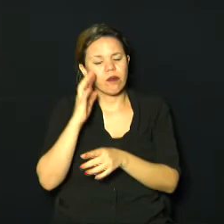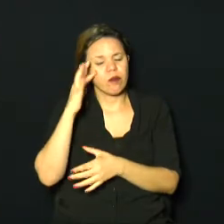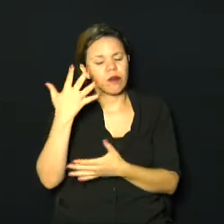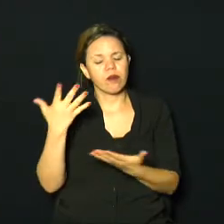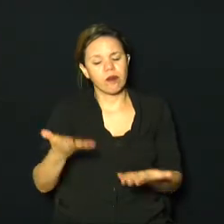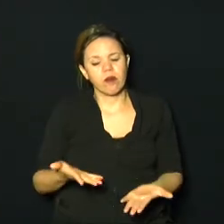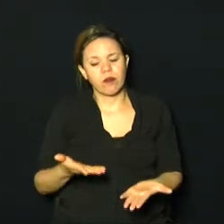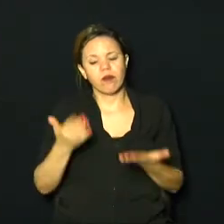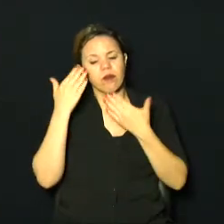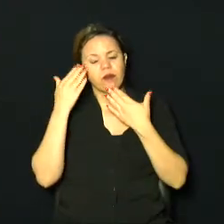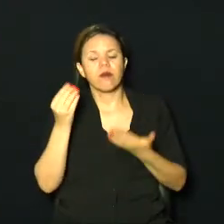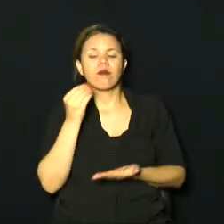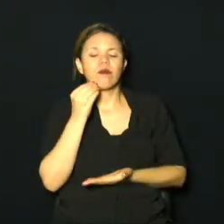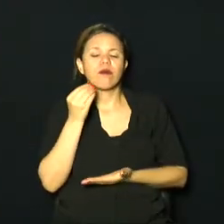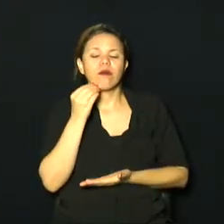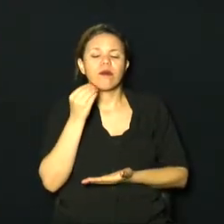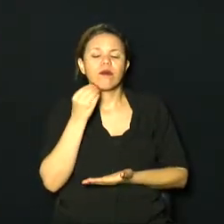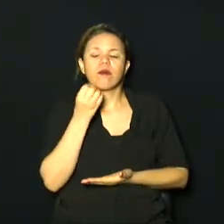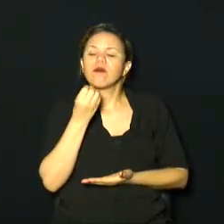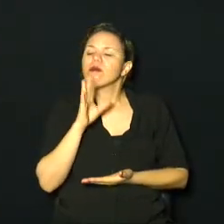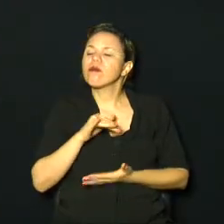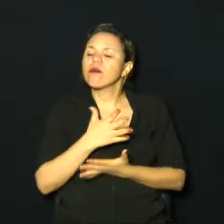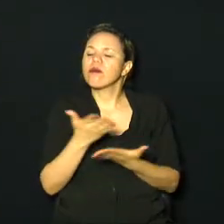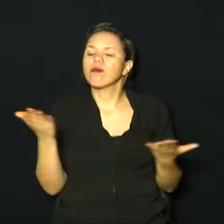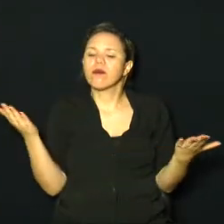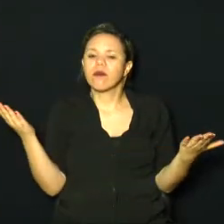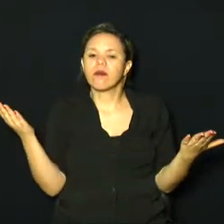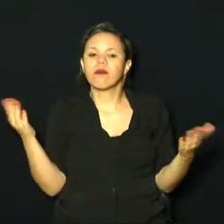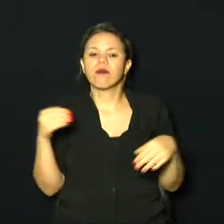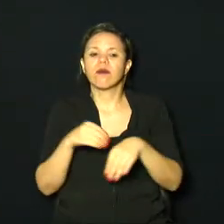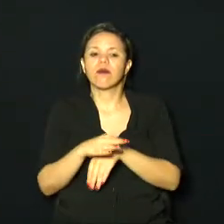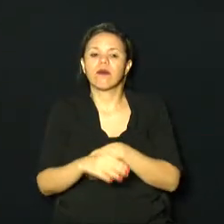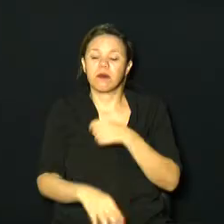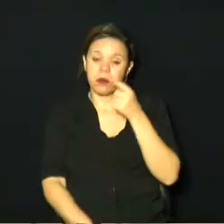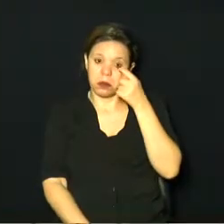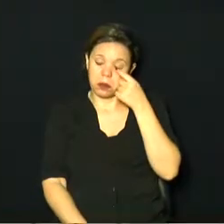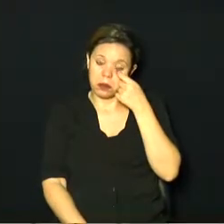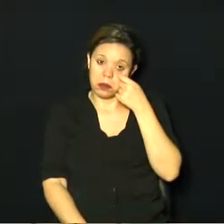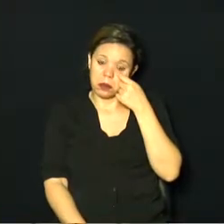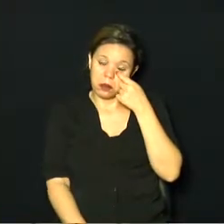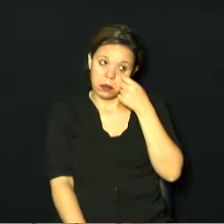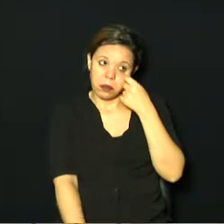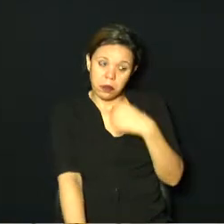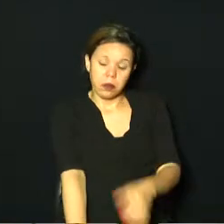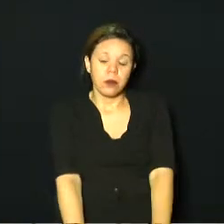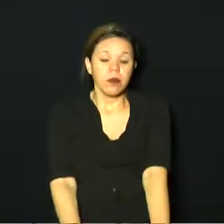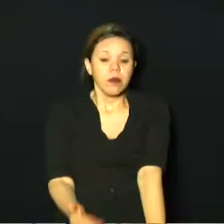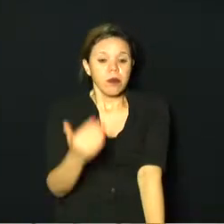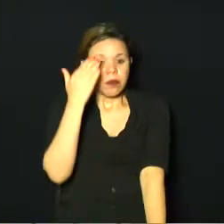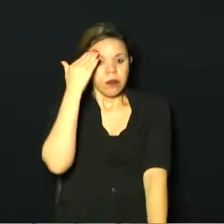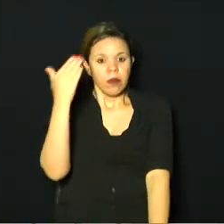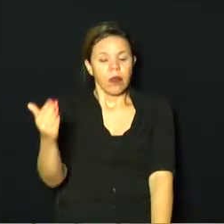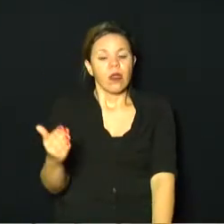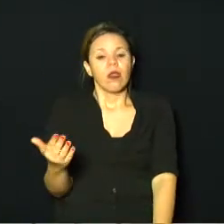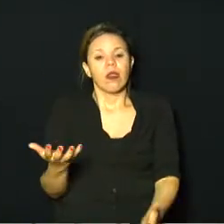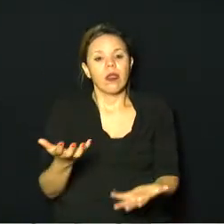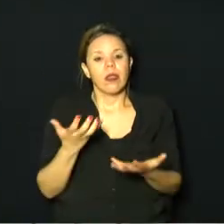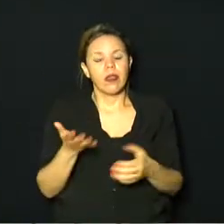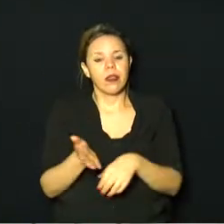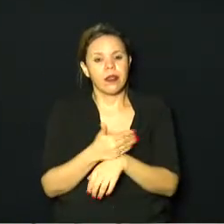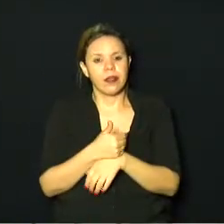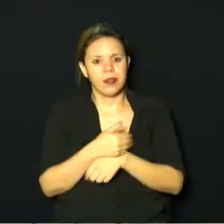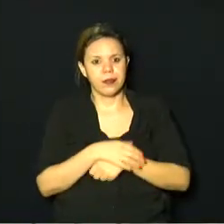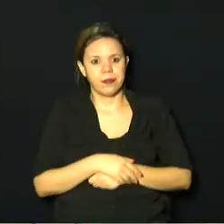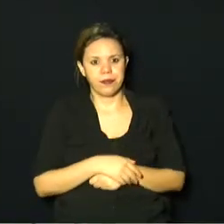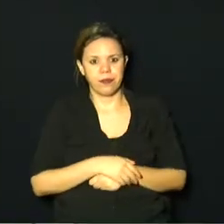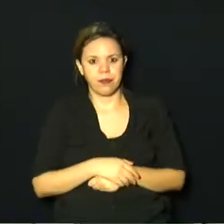Obrigada pela oportunidade e boa tarde a todos. Passa a palavra. Obrigado, Stephanie. Eu queria, antes